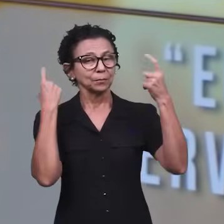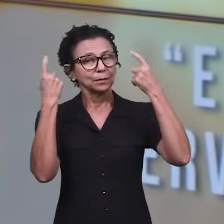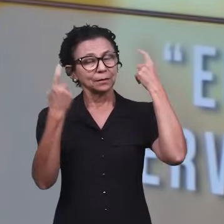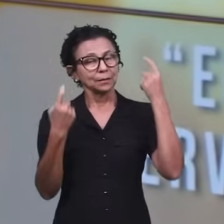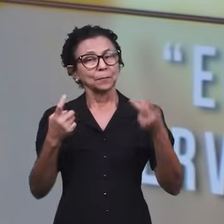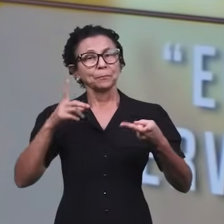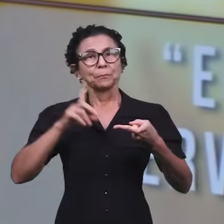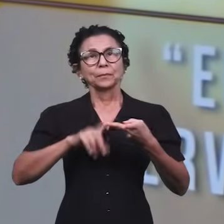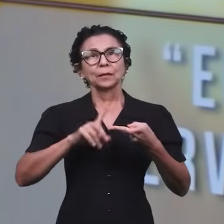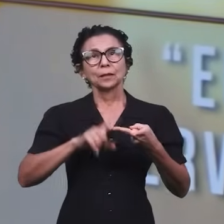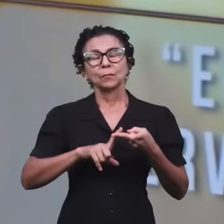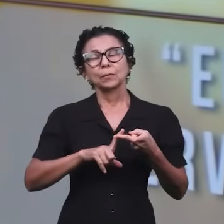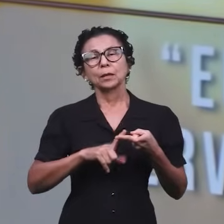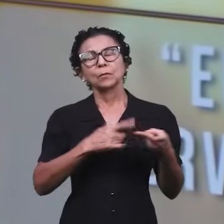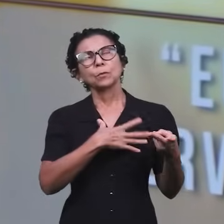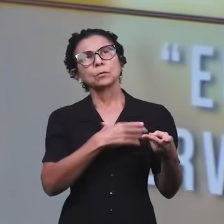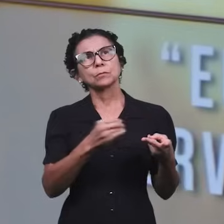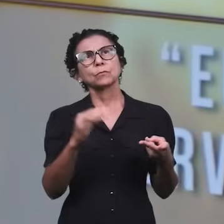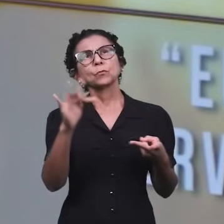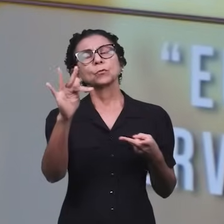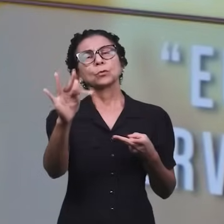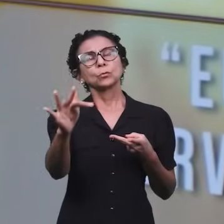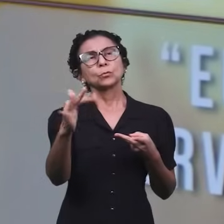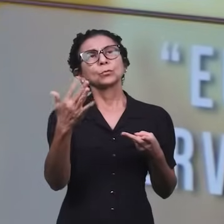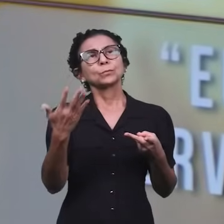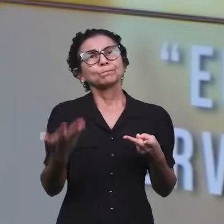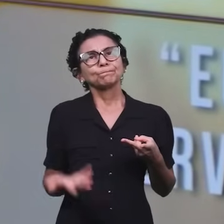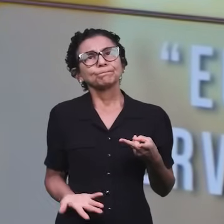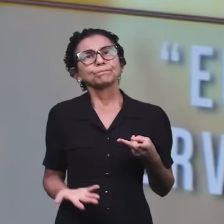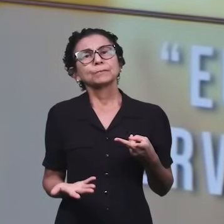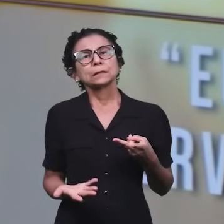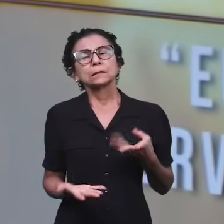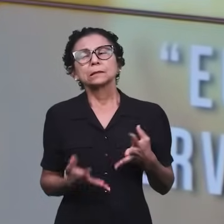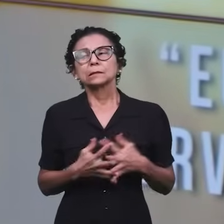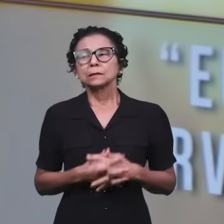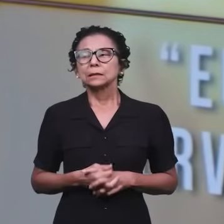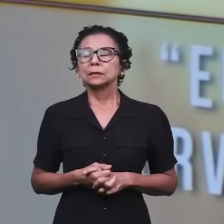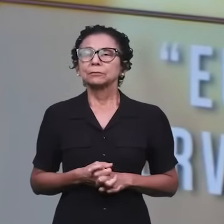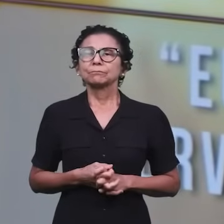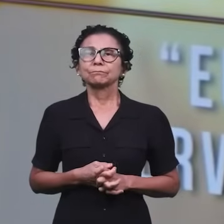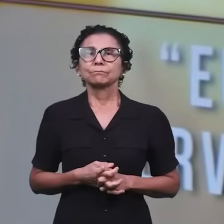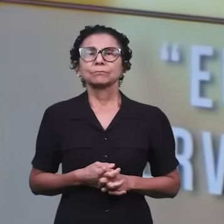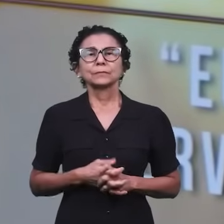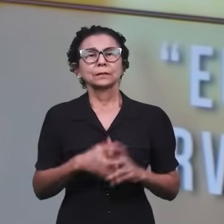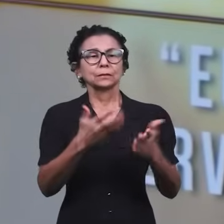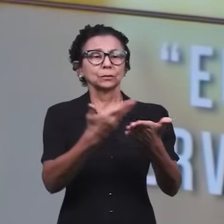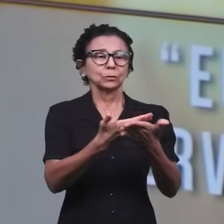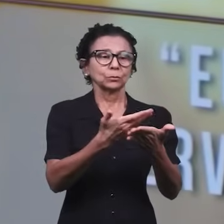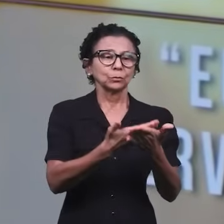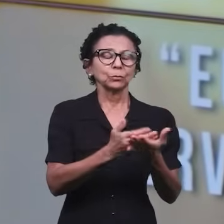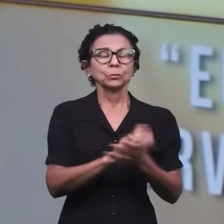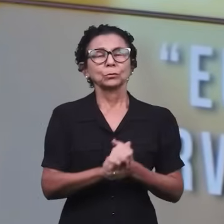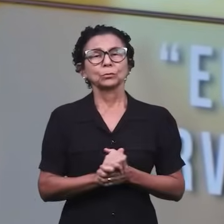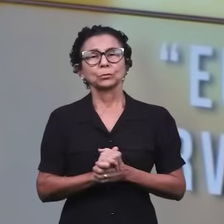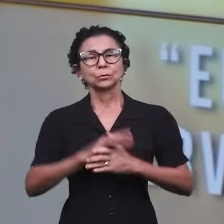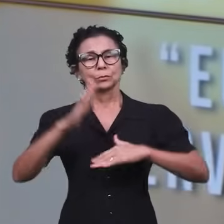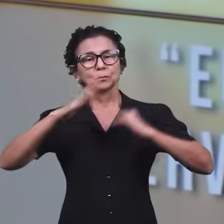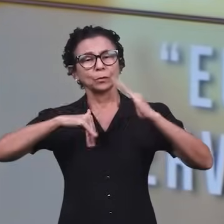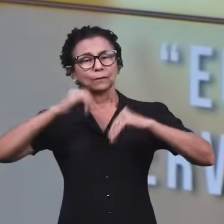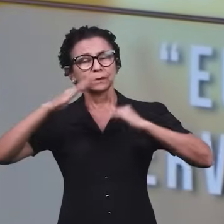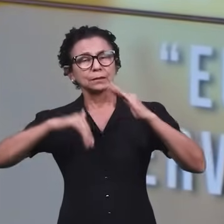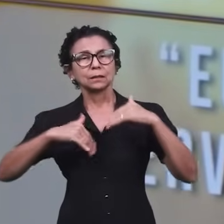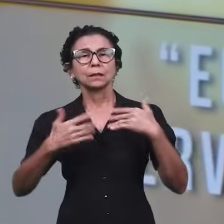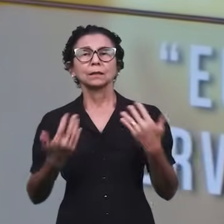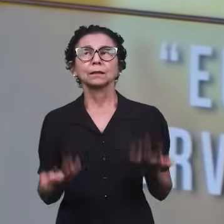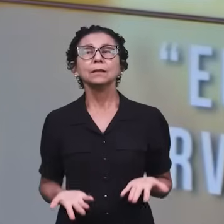A preocupação do amanhã com os filhos, né? Dos filhos, melhor dizendo, com os estudos, vida profissional deles,